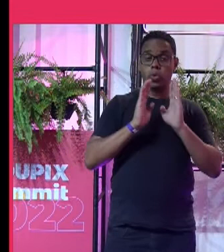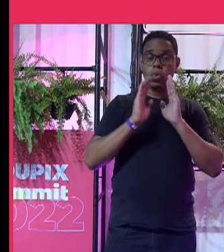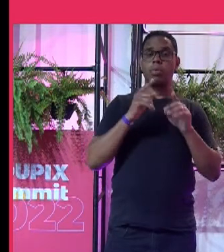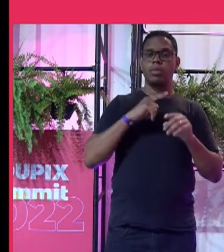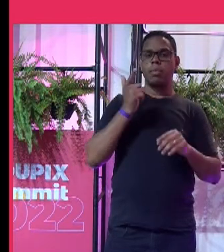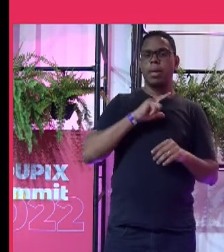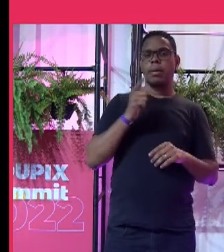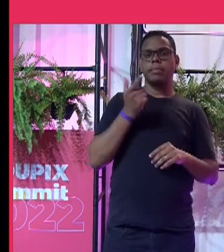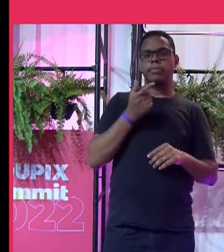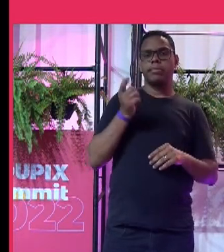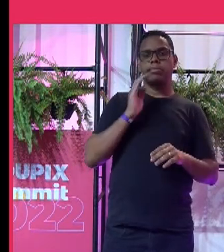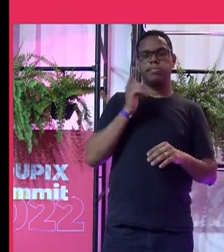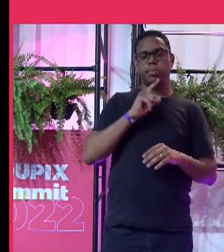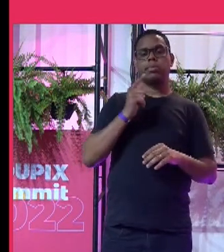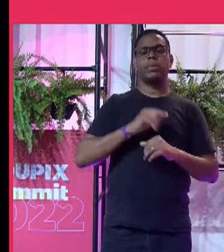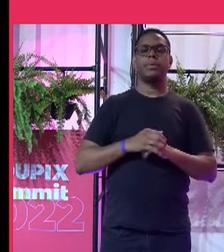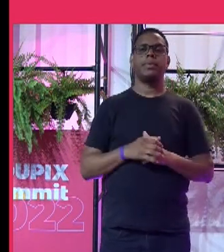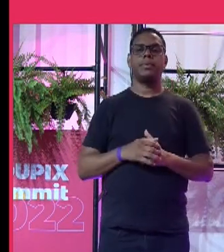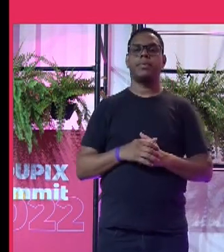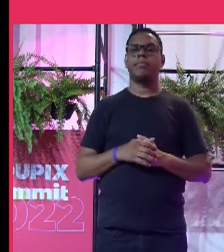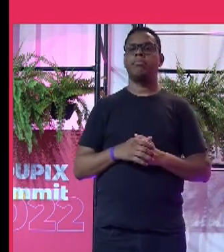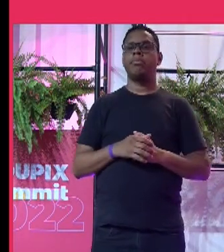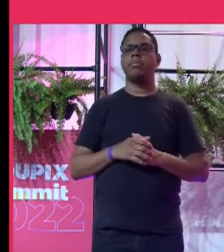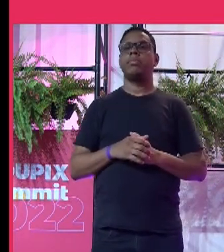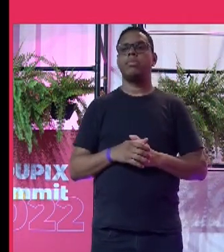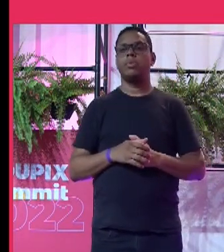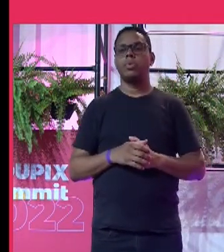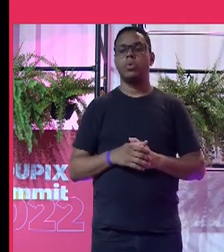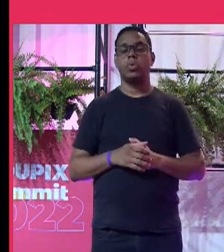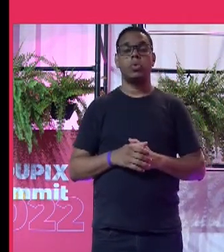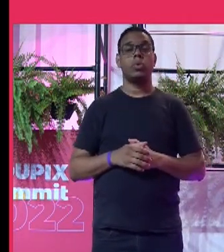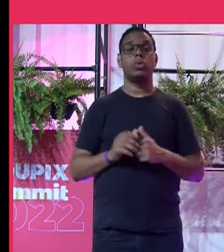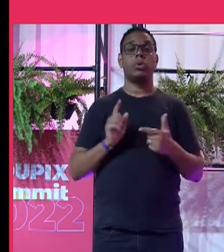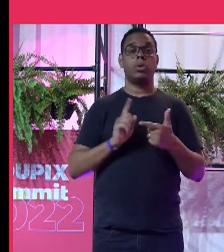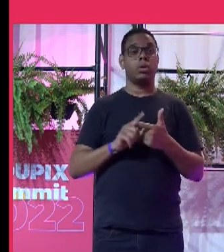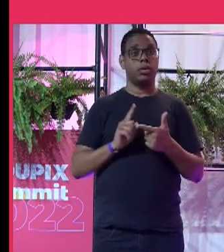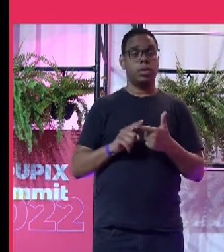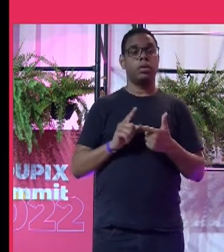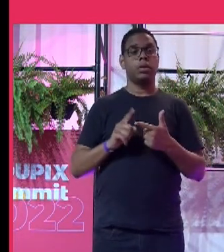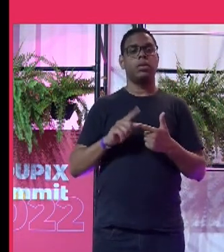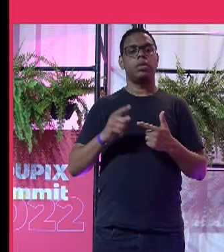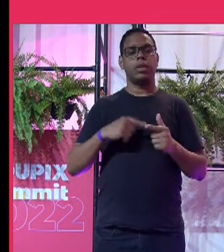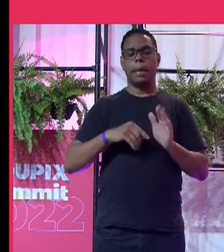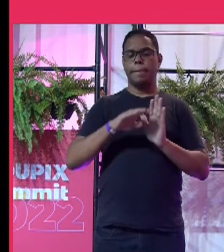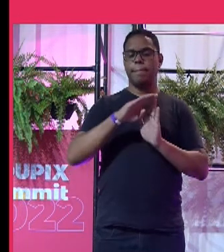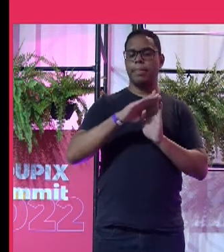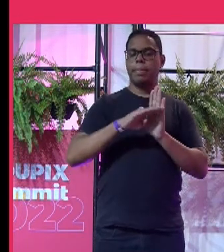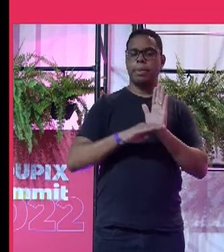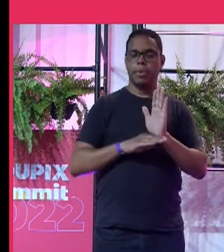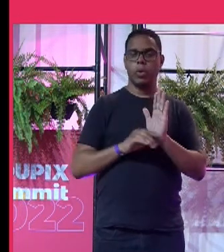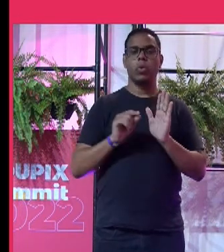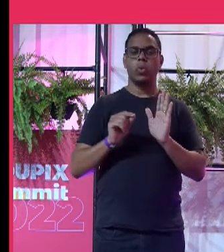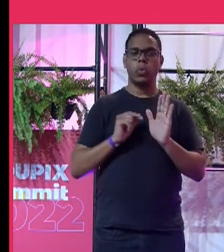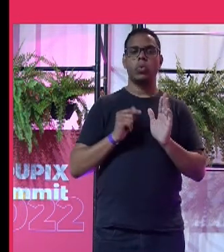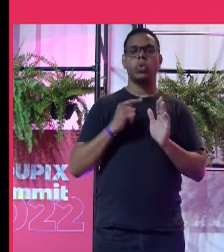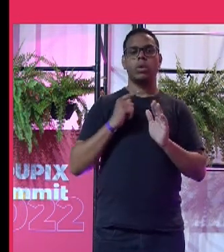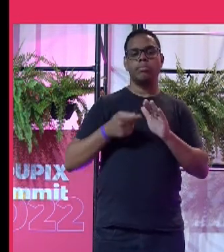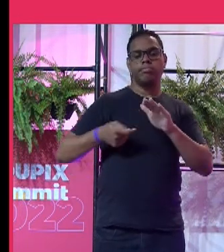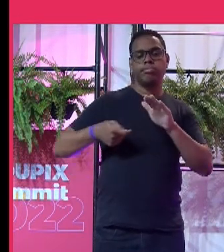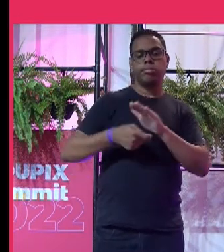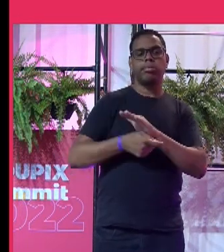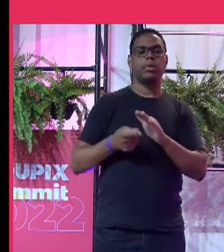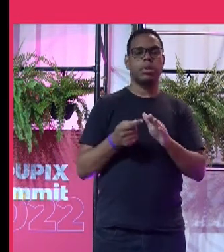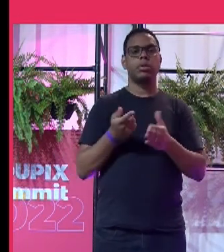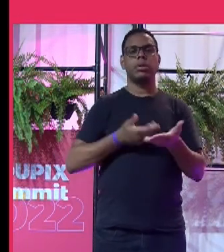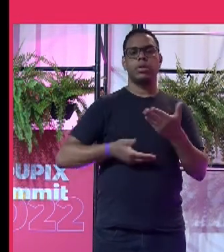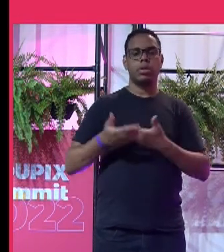YouTube, fora do YouTube. O segundo é o licenciamento de catálogo, que nada mais é do que um aporte financeiro em troca